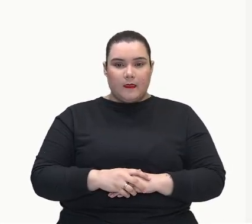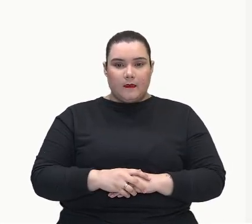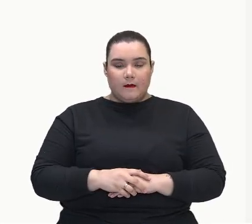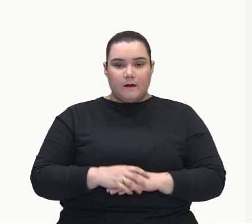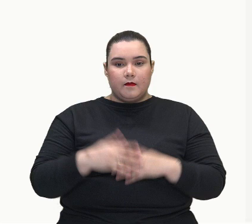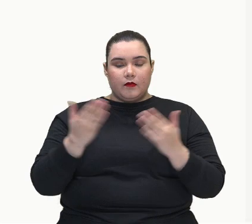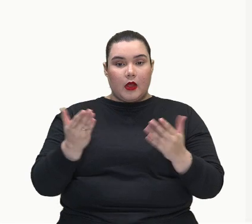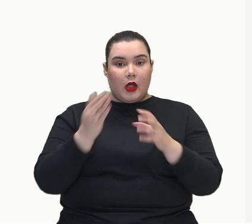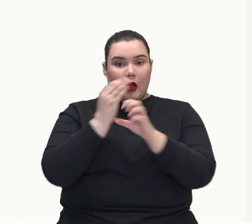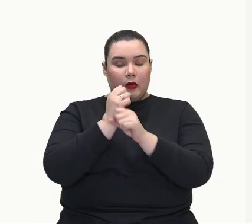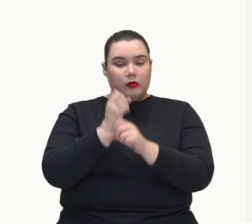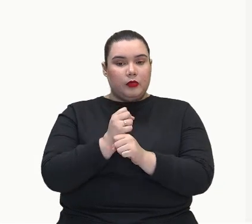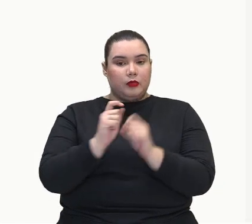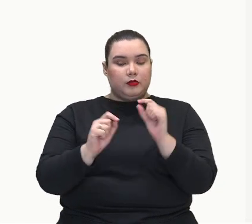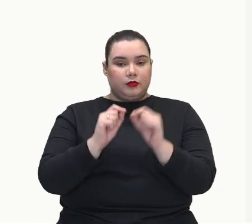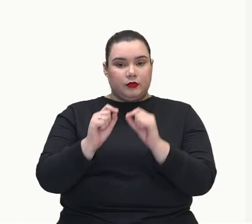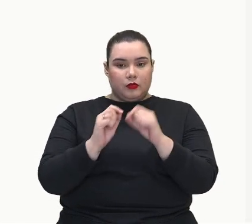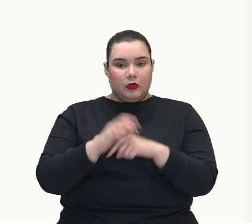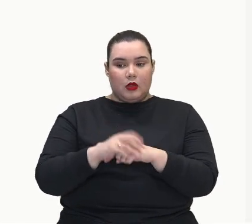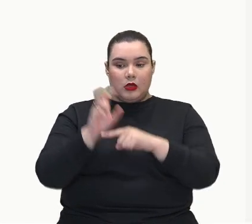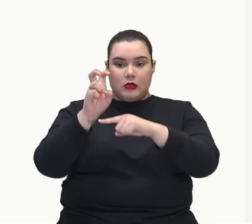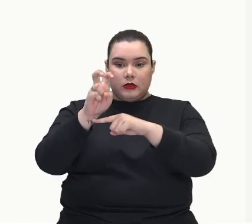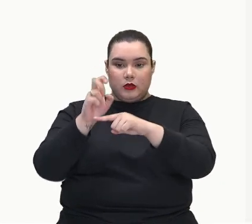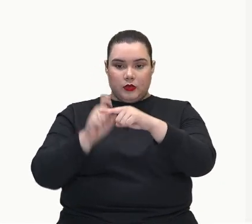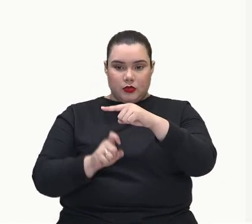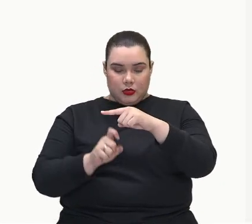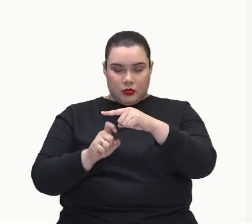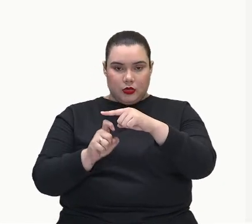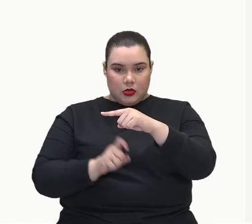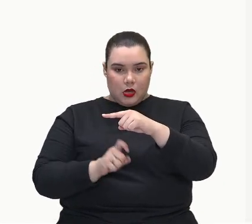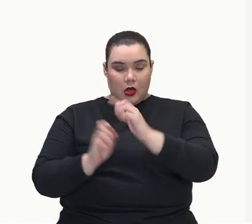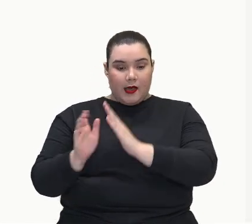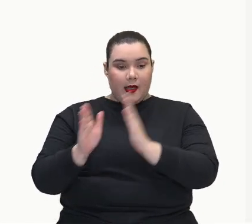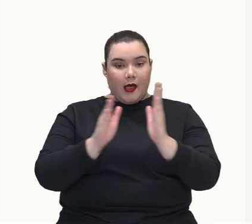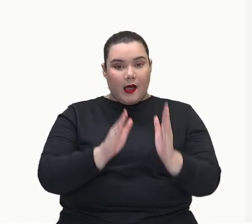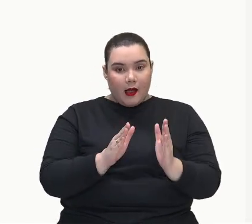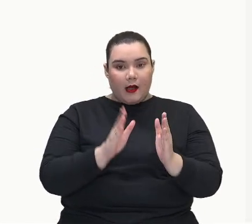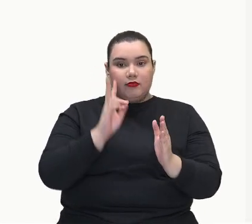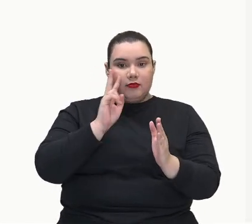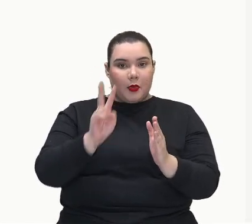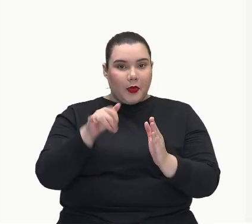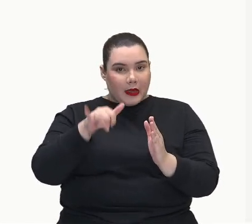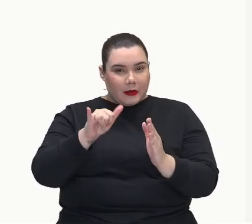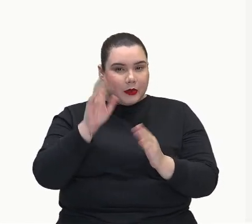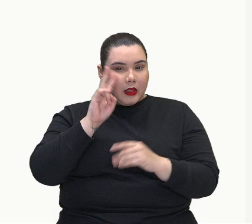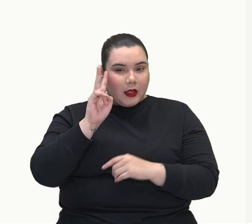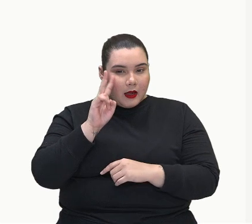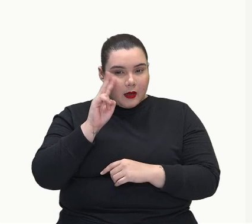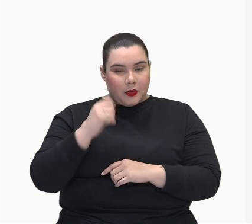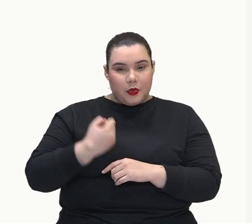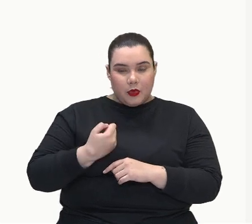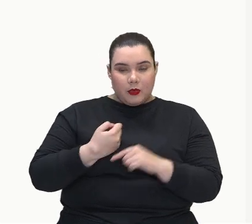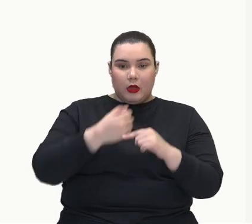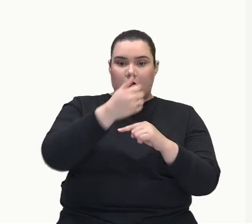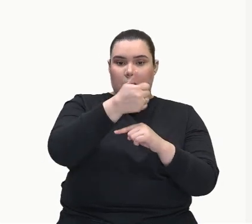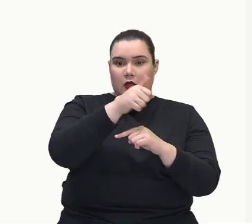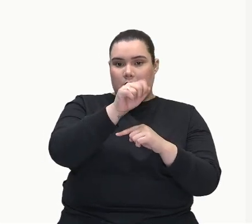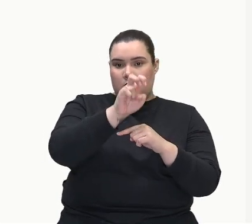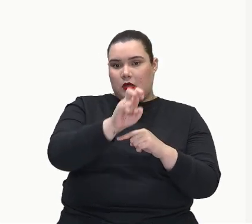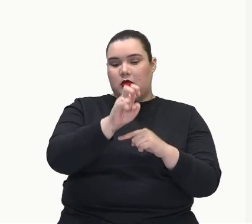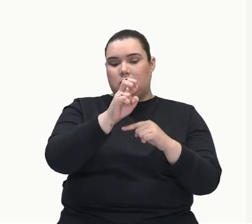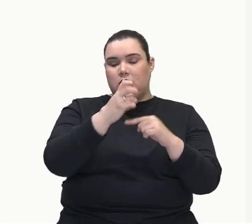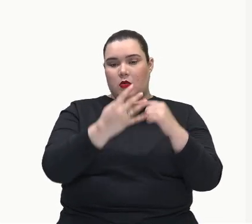E aí nós vamos ter 5 sobre X igual a... Agora a gente já tem o valor do Y que a gente calculou, que é 15 sobre